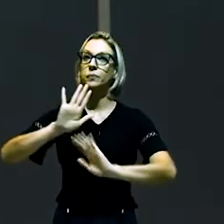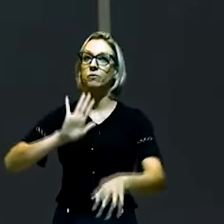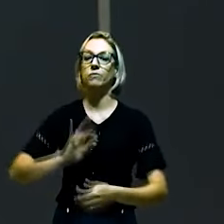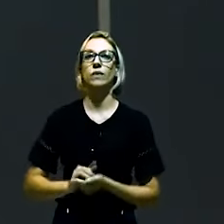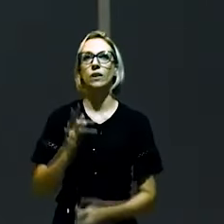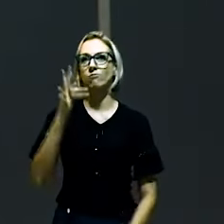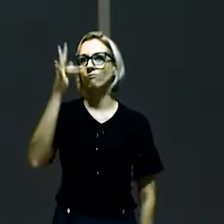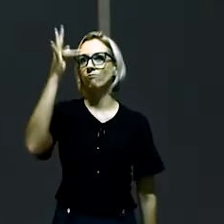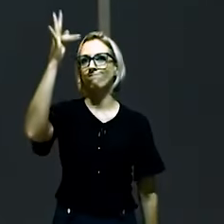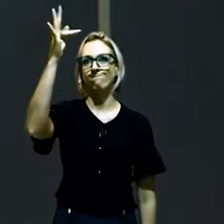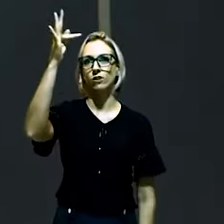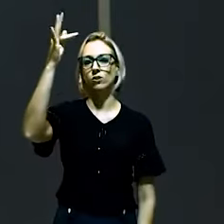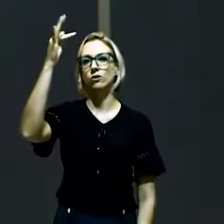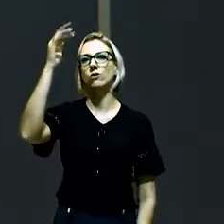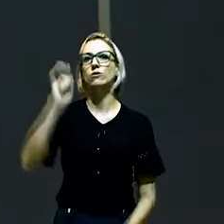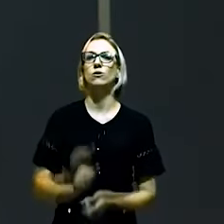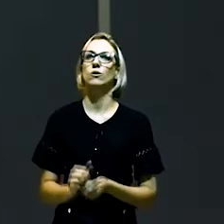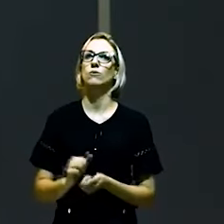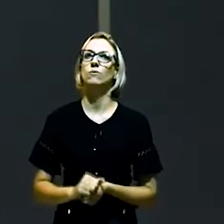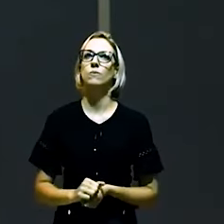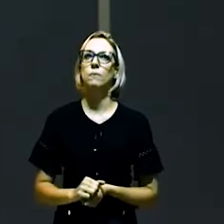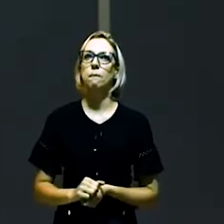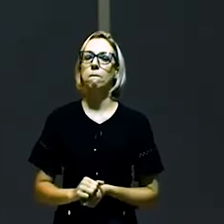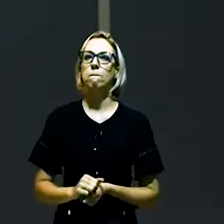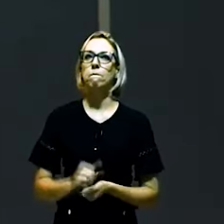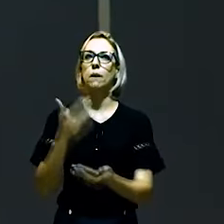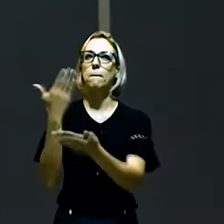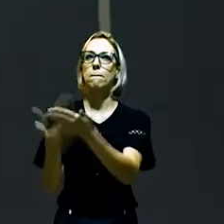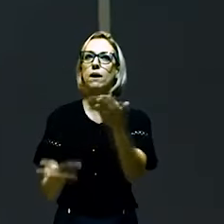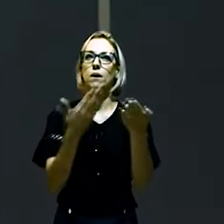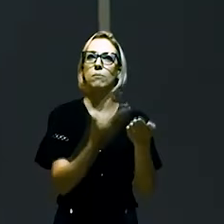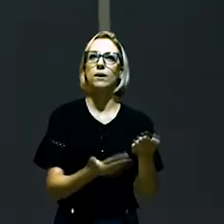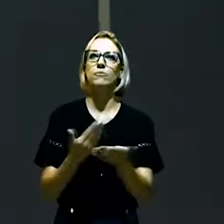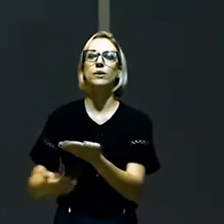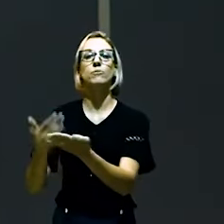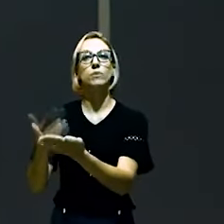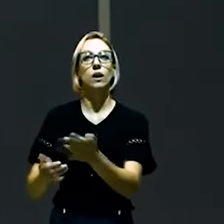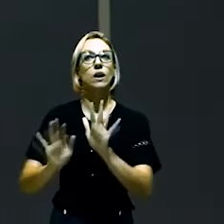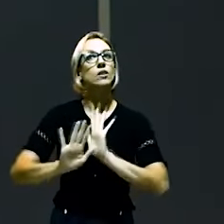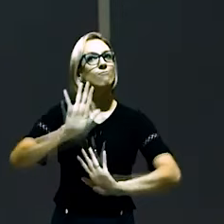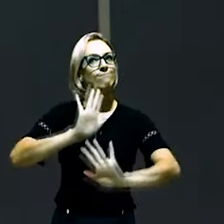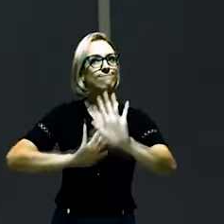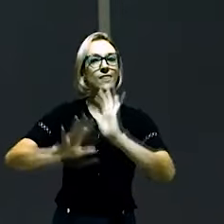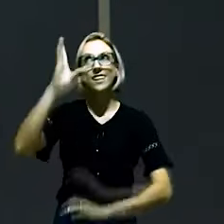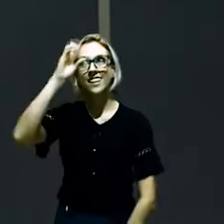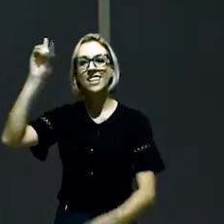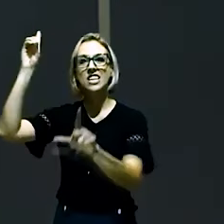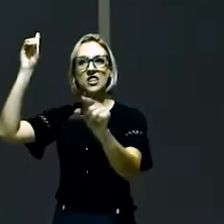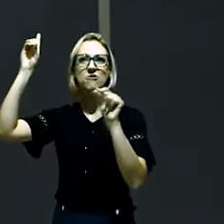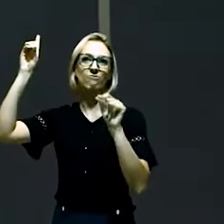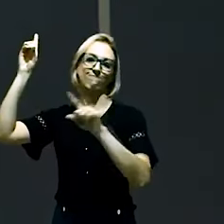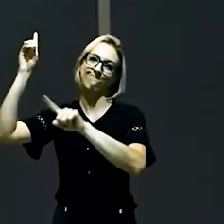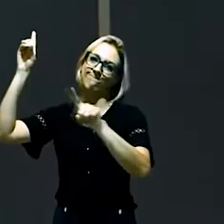Não vai prosperar. Não vai frutificar. Não vai dar certo, não. Deus te escolheu, meu irmão. Deus